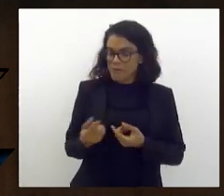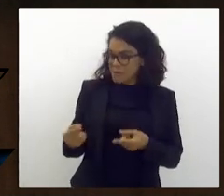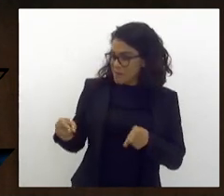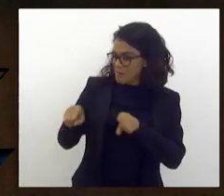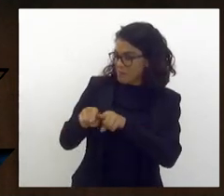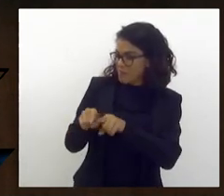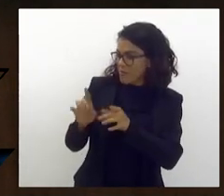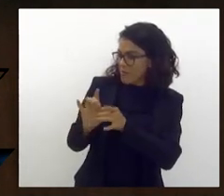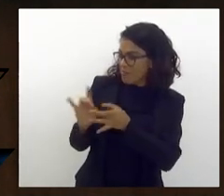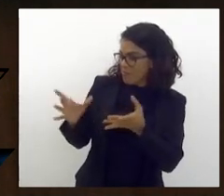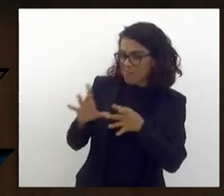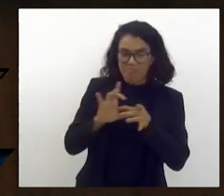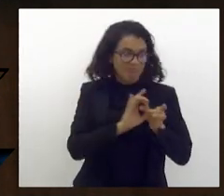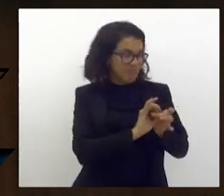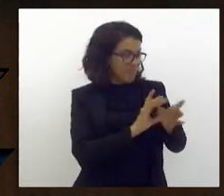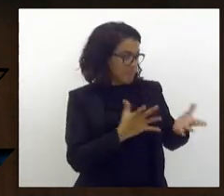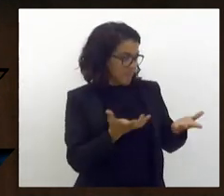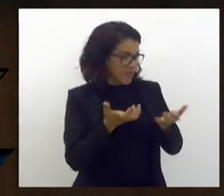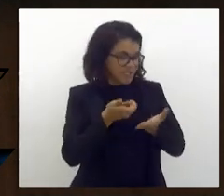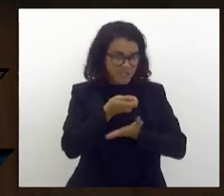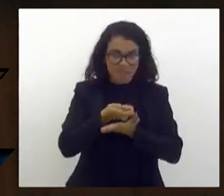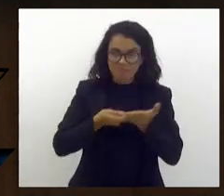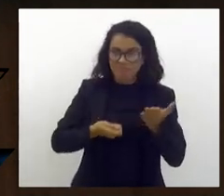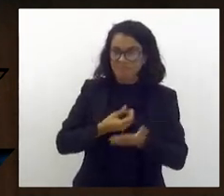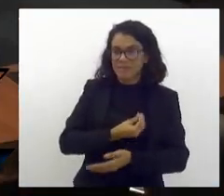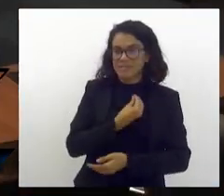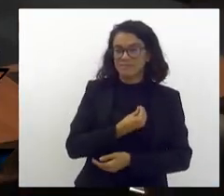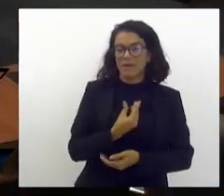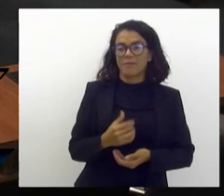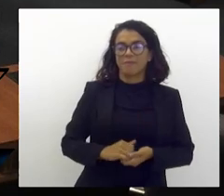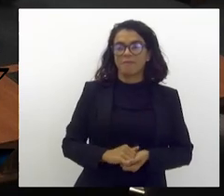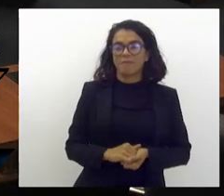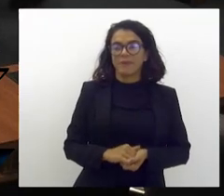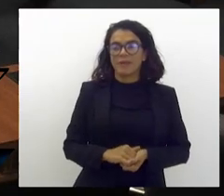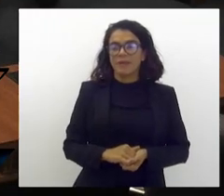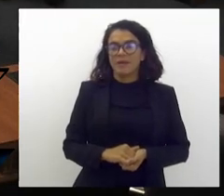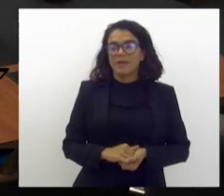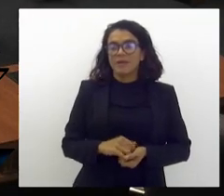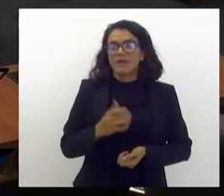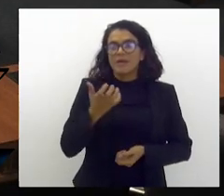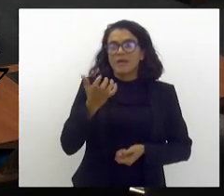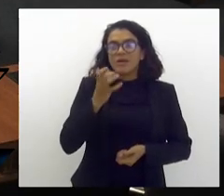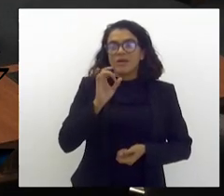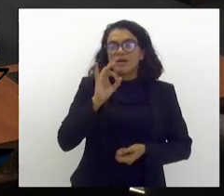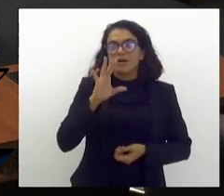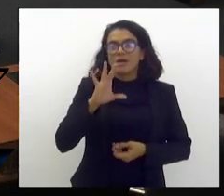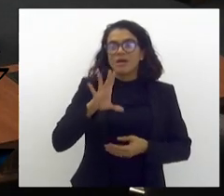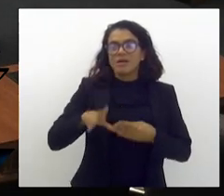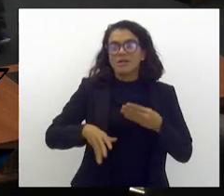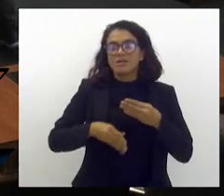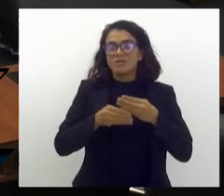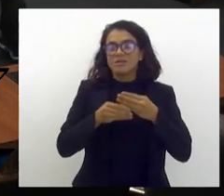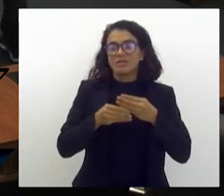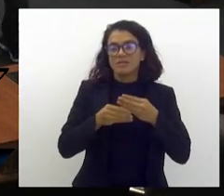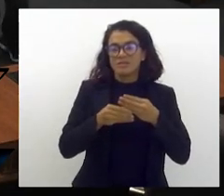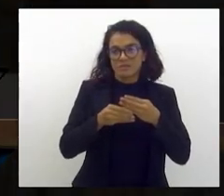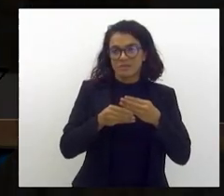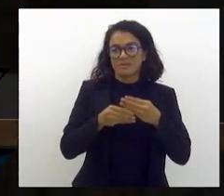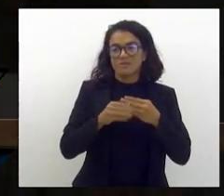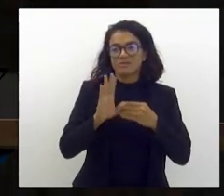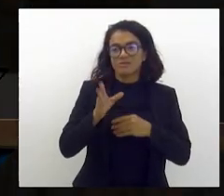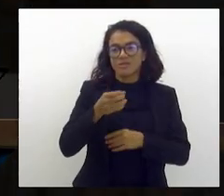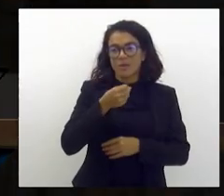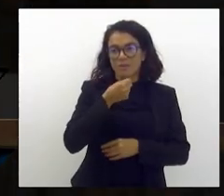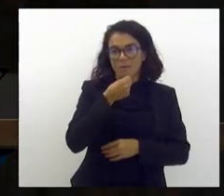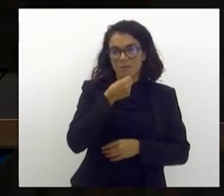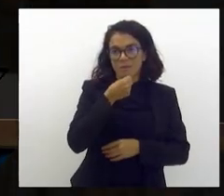aqueles deputados que quiserem assinar. Muito obrigado, presidente. Eu quero só fazer uma observação, deputado Jairi, já passando para